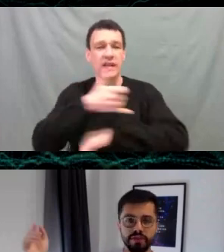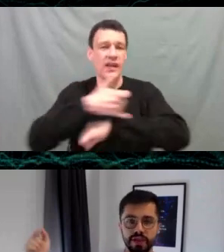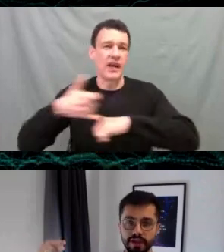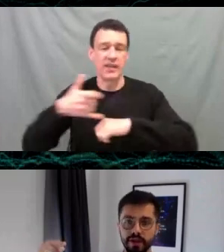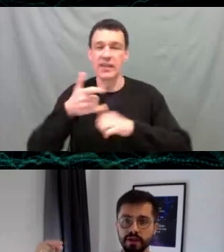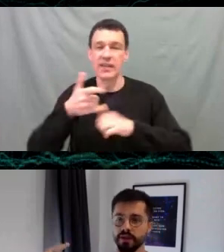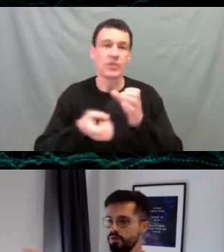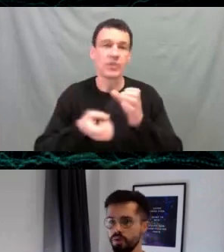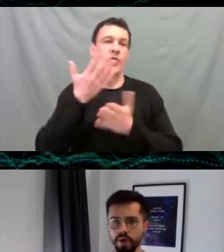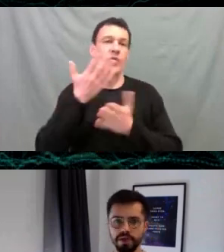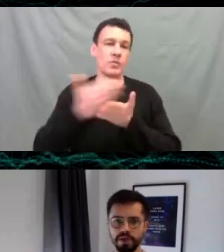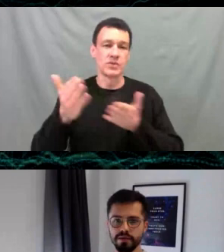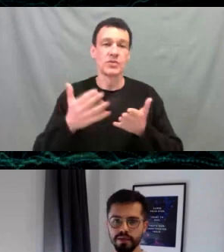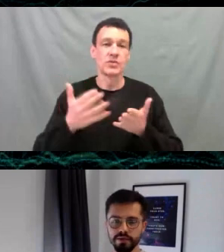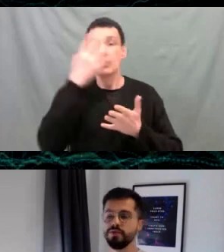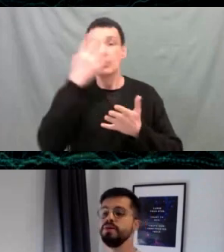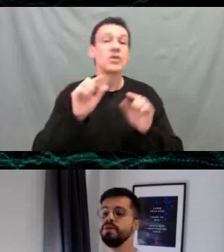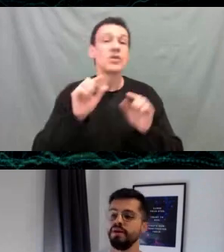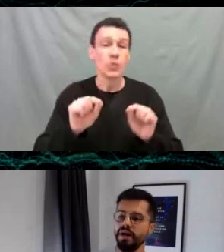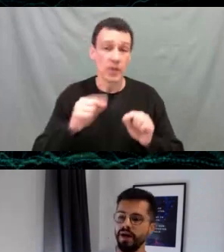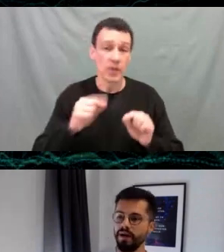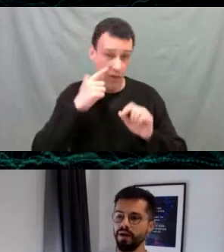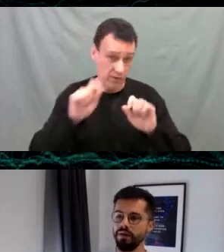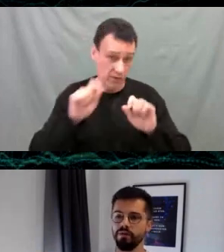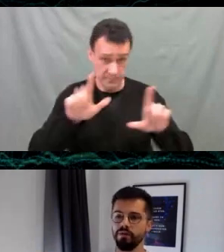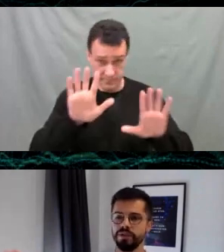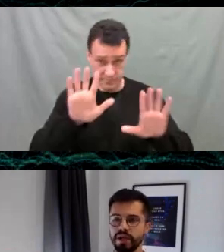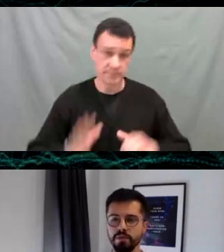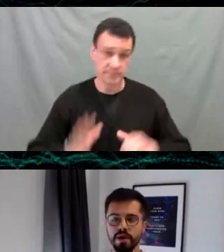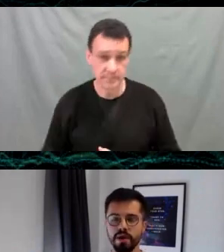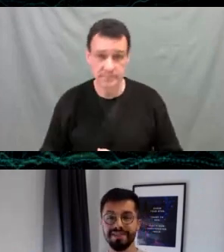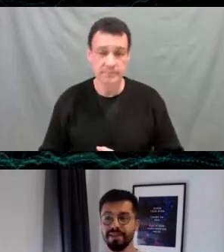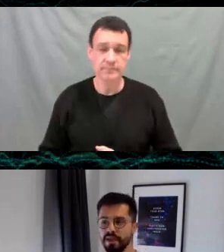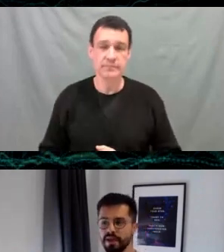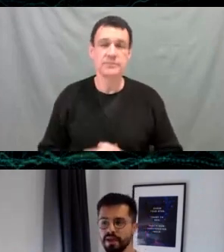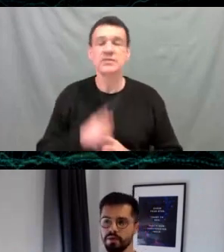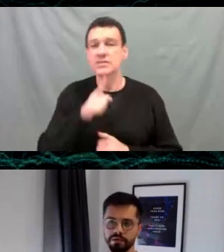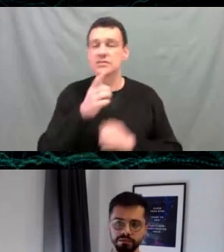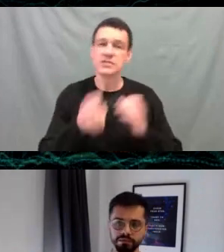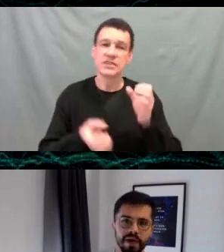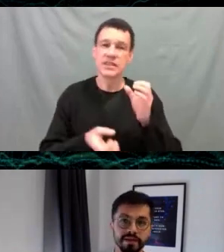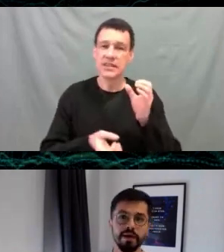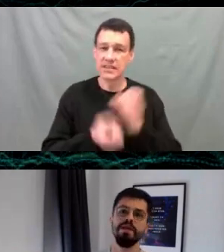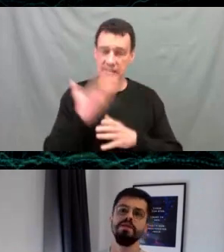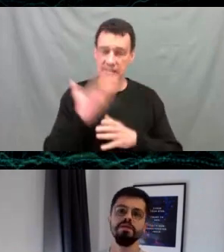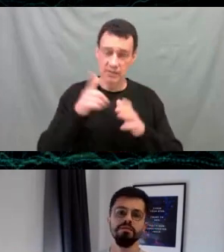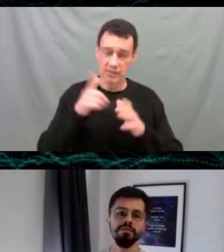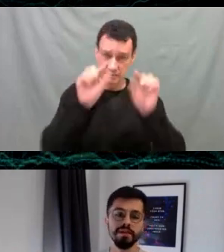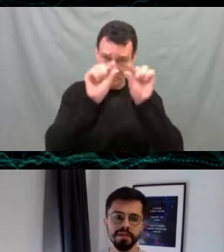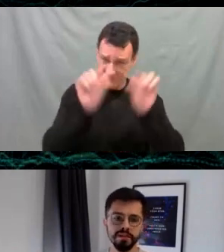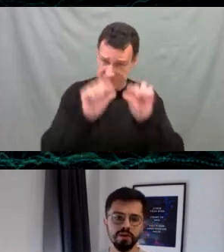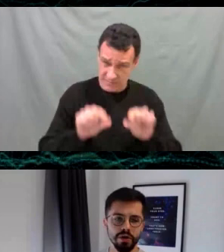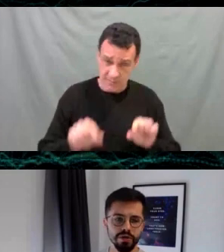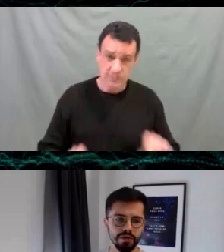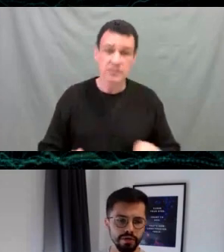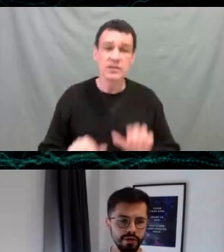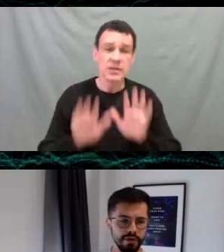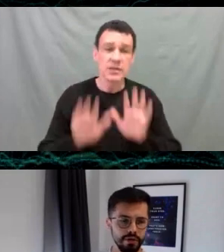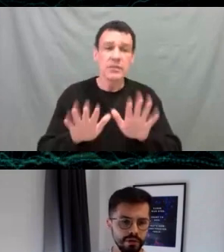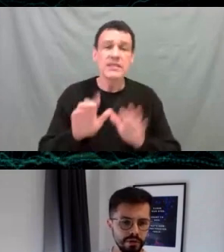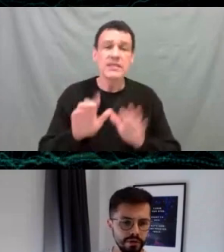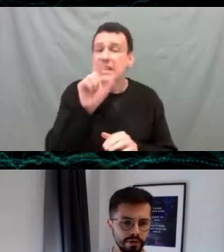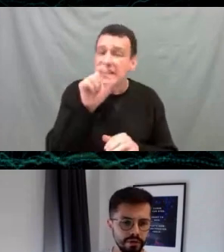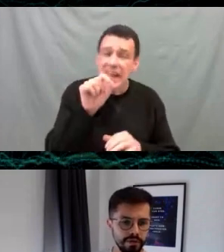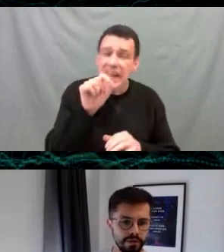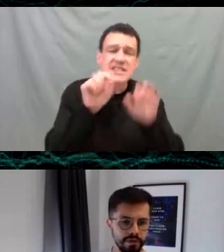isso do jeito que está vendo a Quina ou aqui isso você cria uma bebê se inteira com basicamente das linhas de